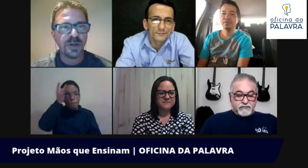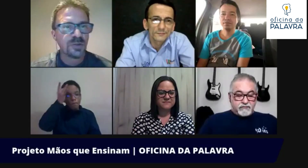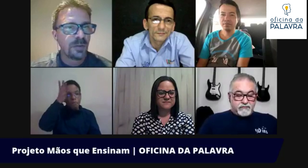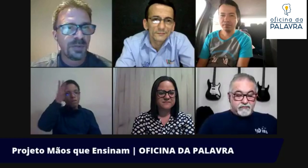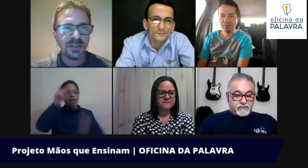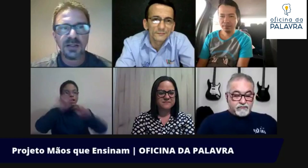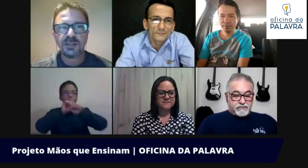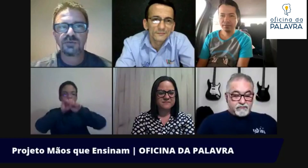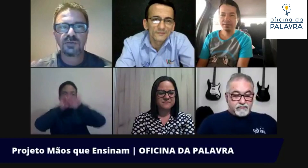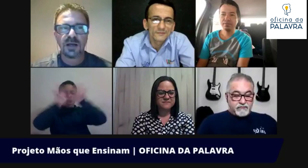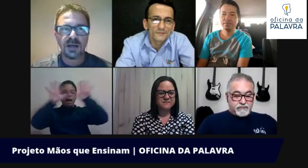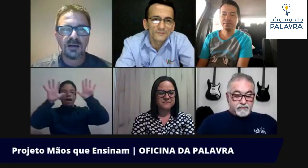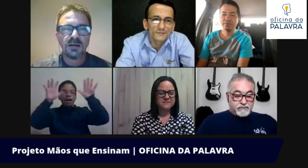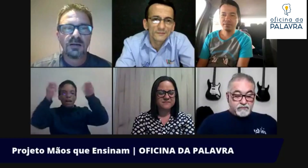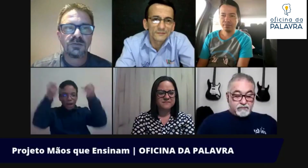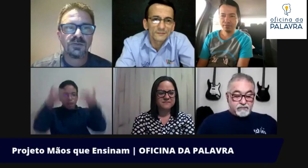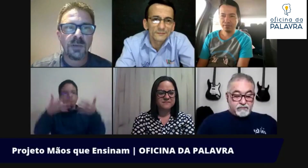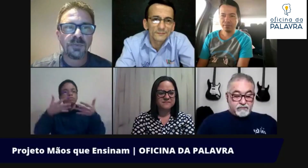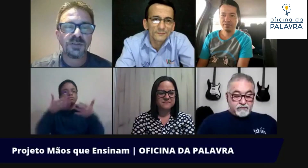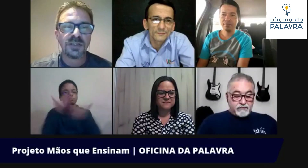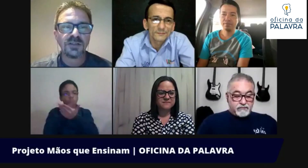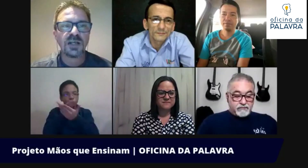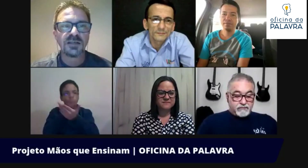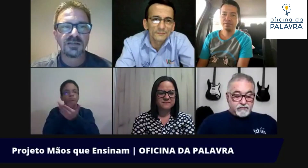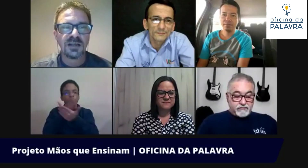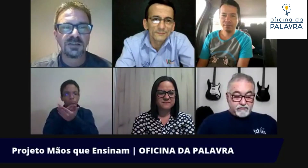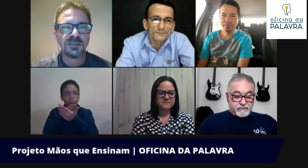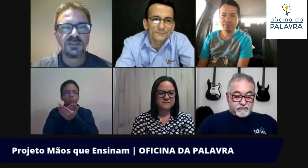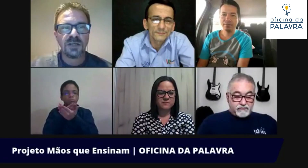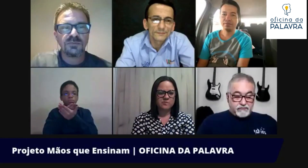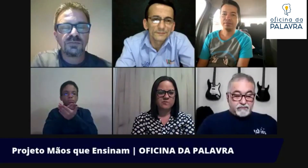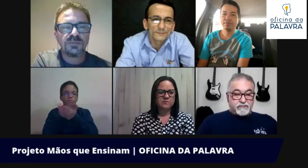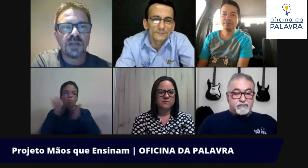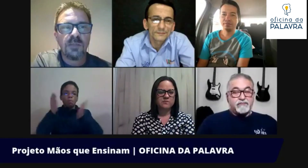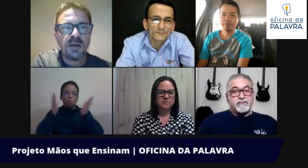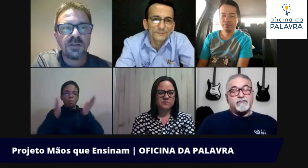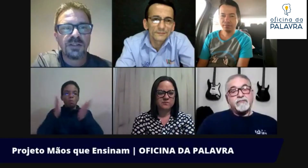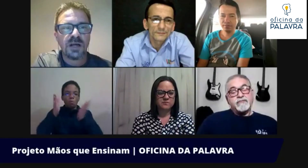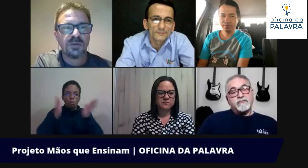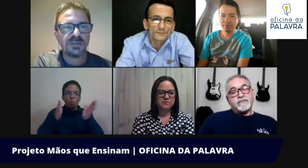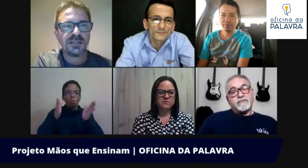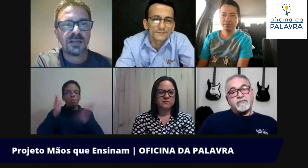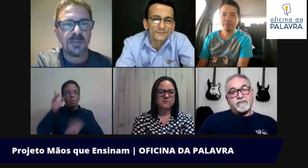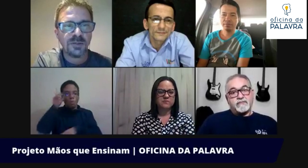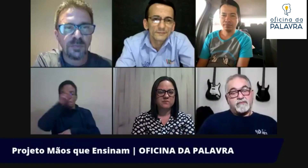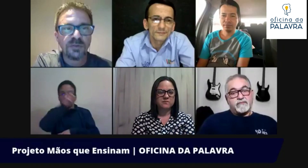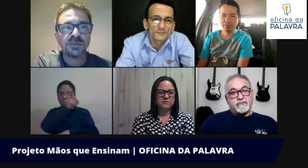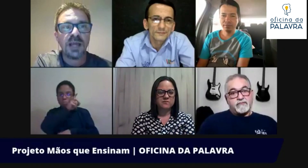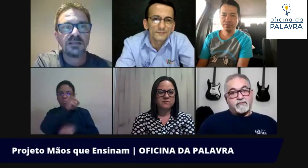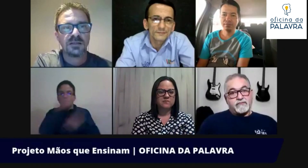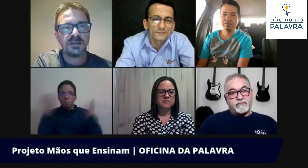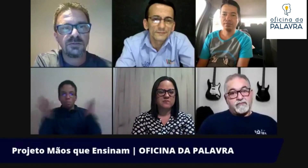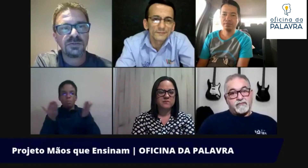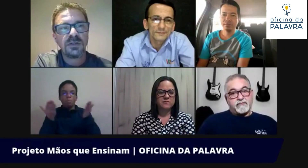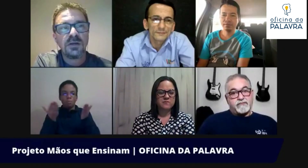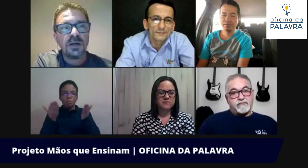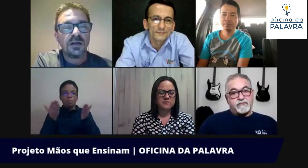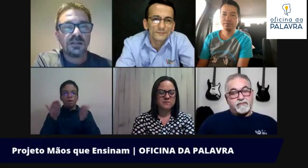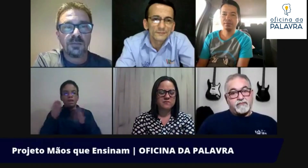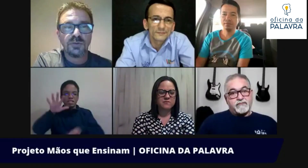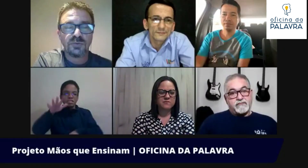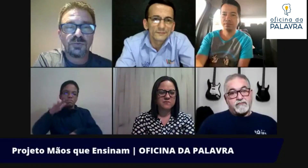todos possam aprender, estudar, num tempo de tanta escassez. A gente tem um trabalho que já acontece há mais ou menos 10